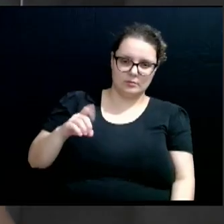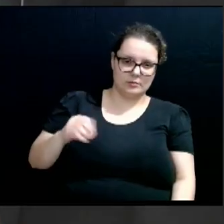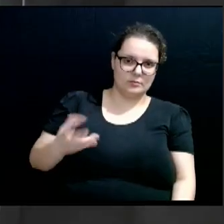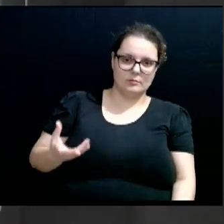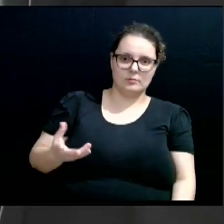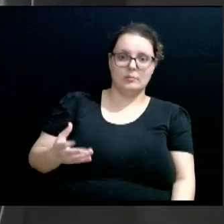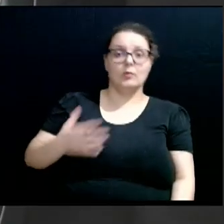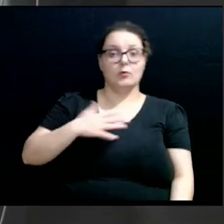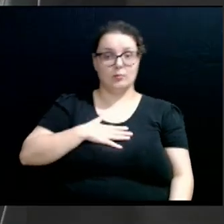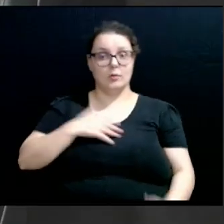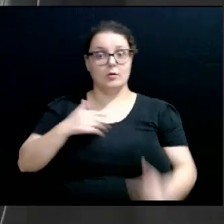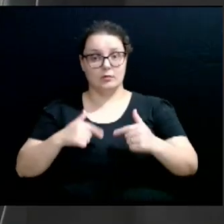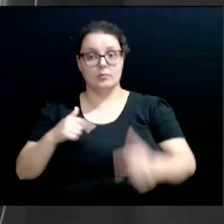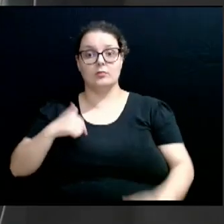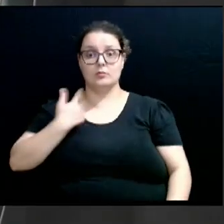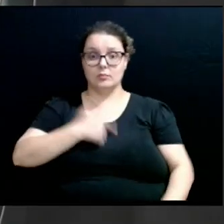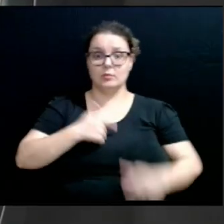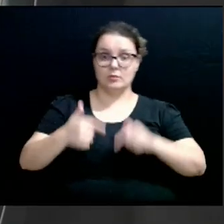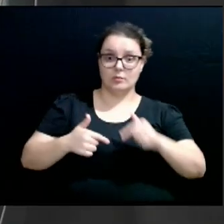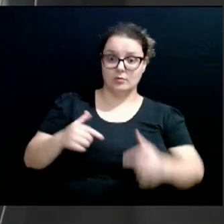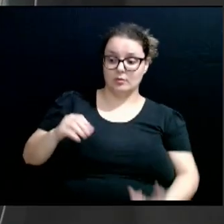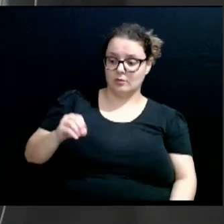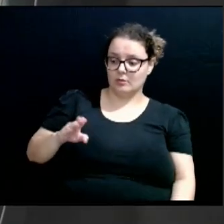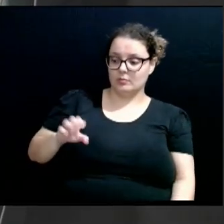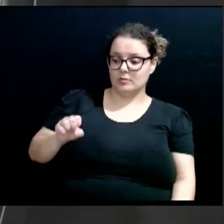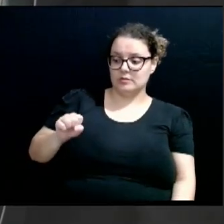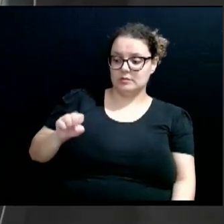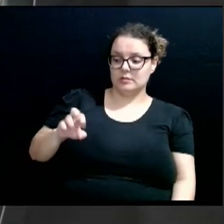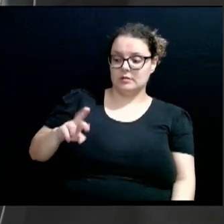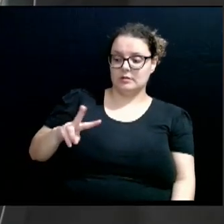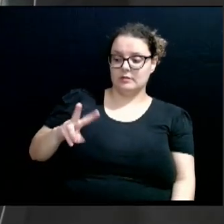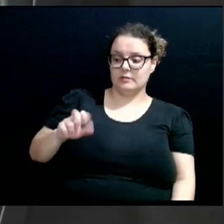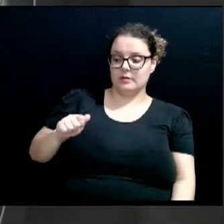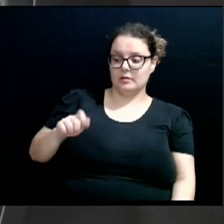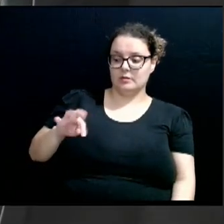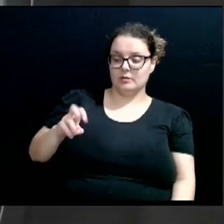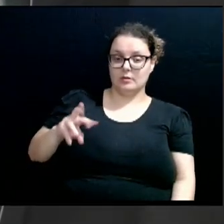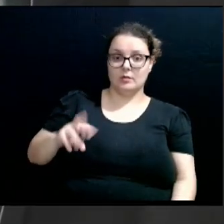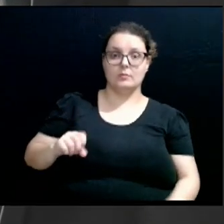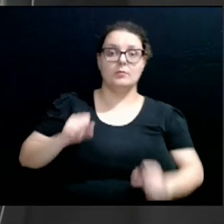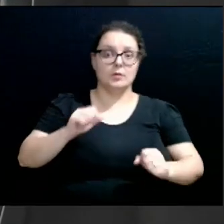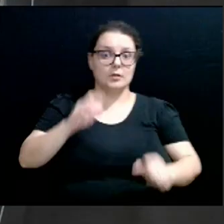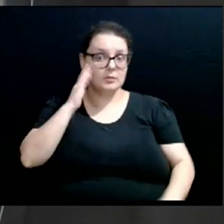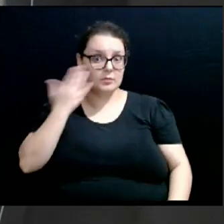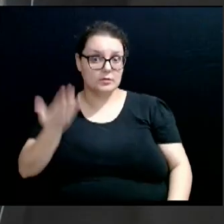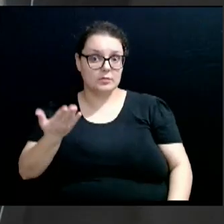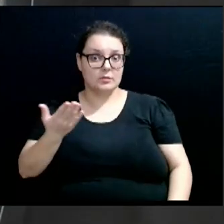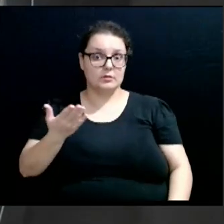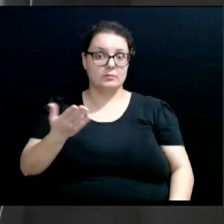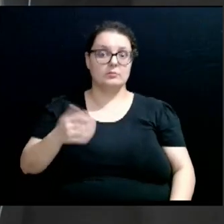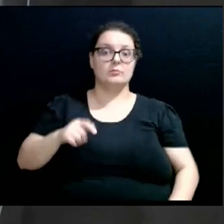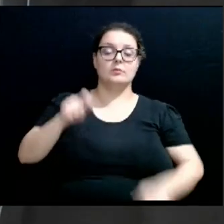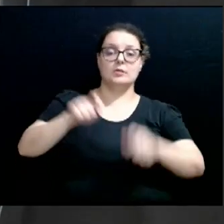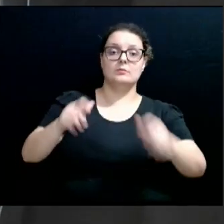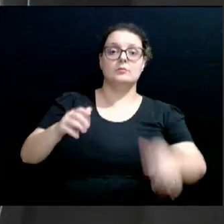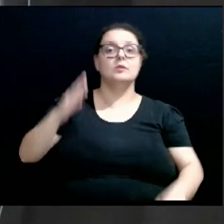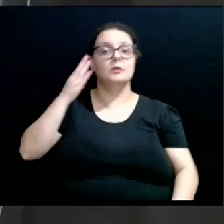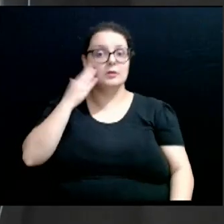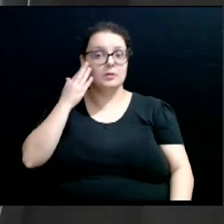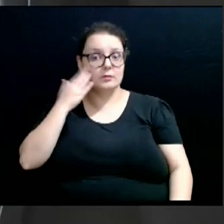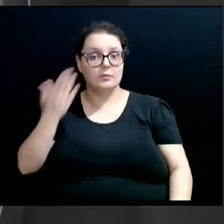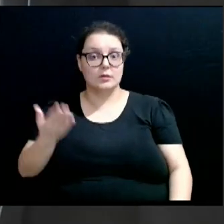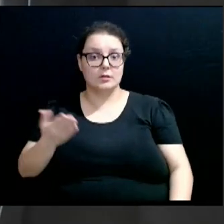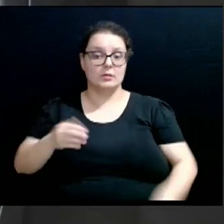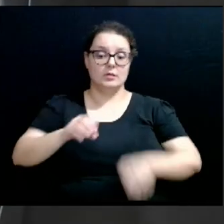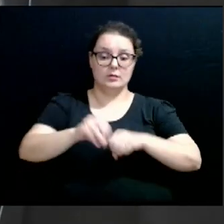trabalho enquanto observatório, ele possa entender, fazer que as pessoas entendam que a educação antirracista,